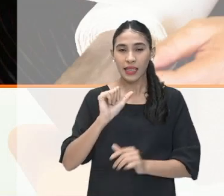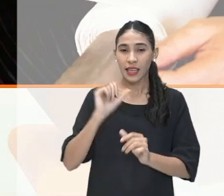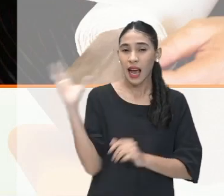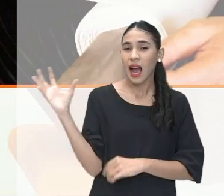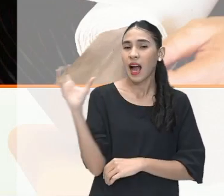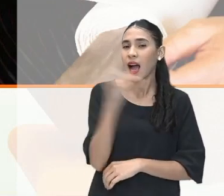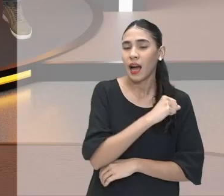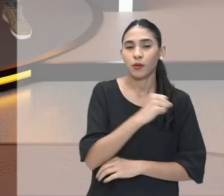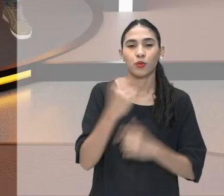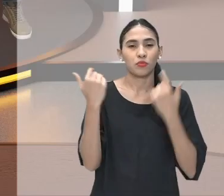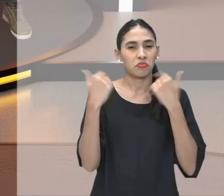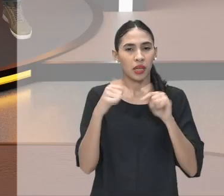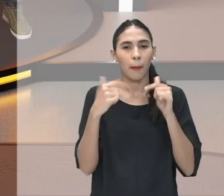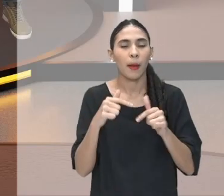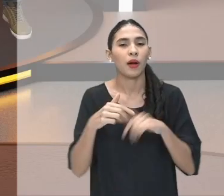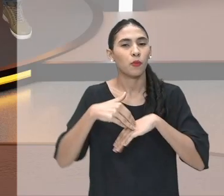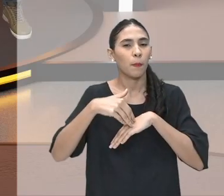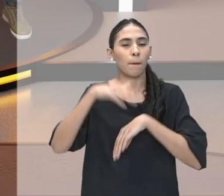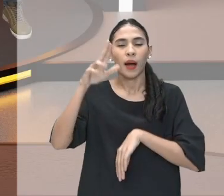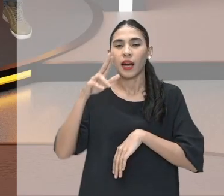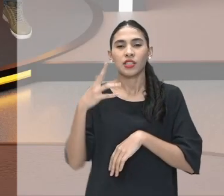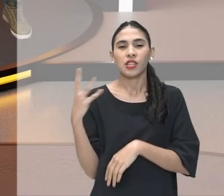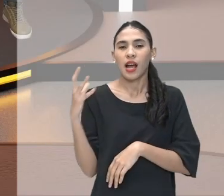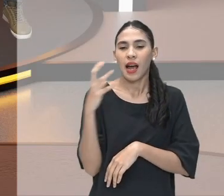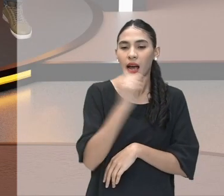tecidos e significou que não era